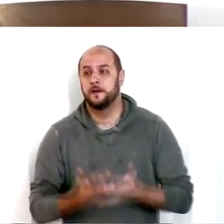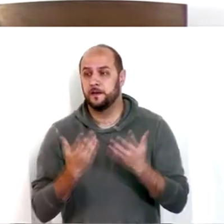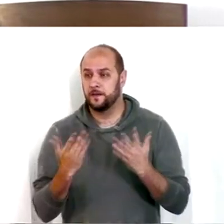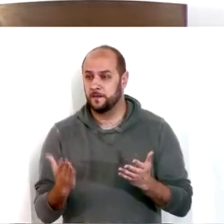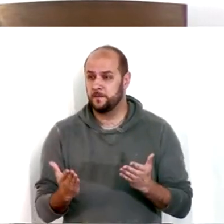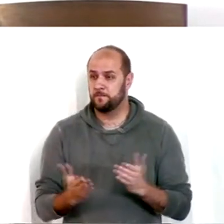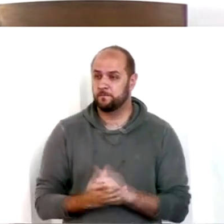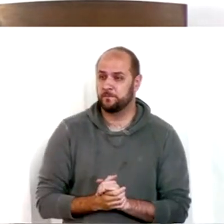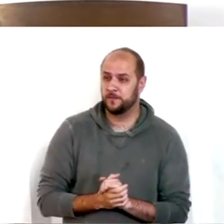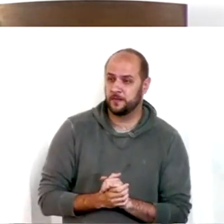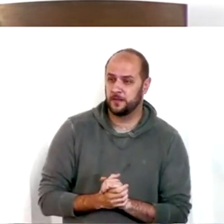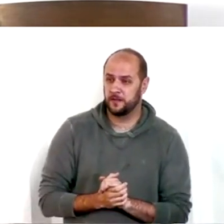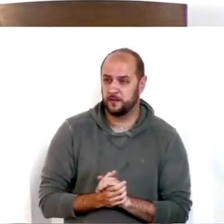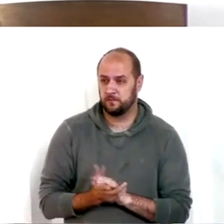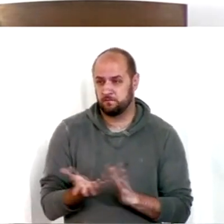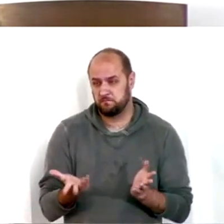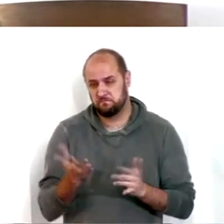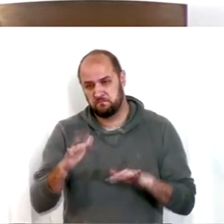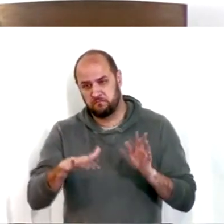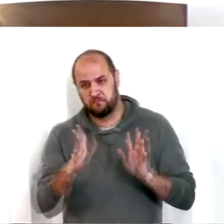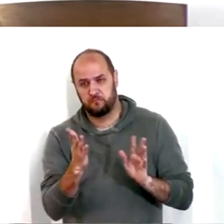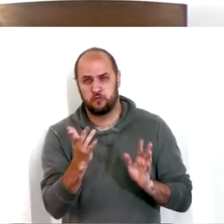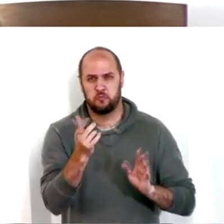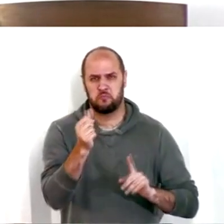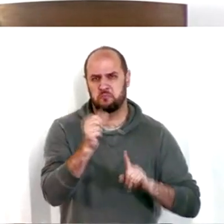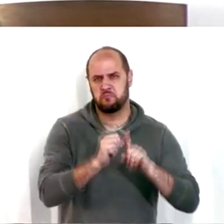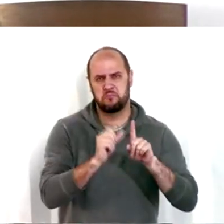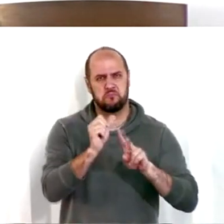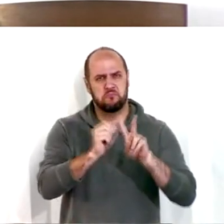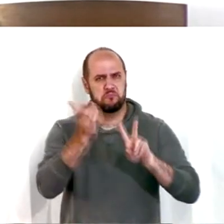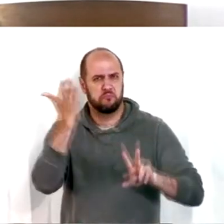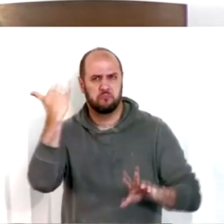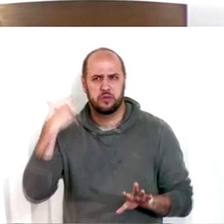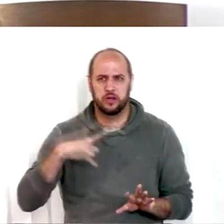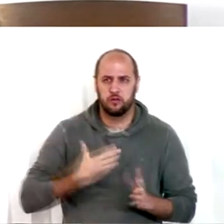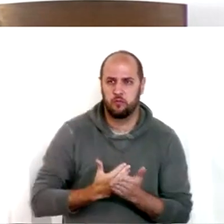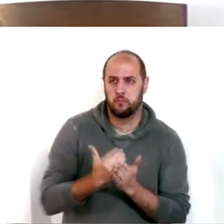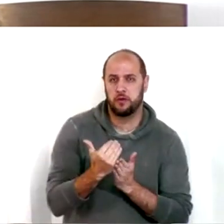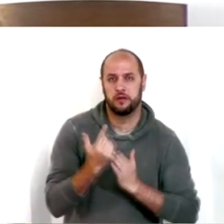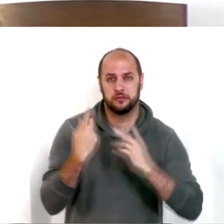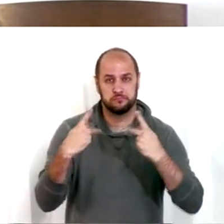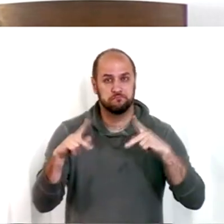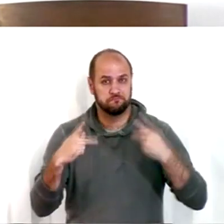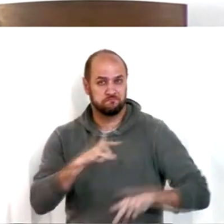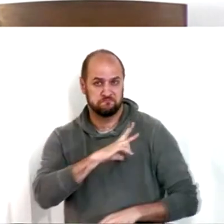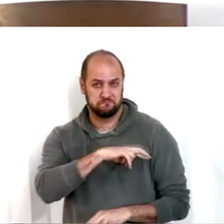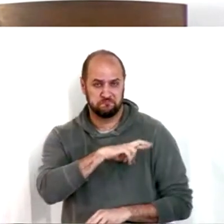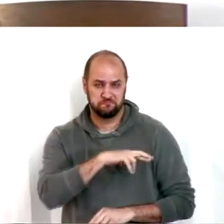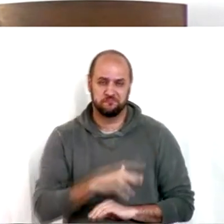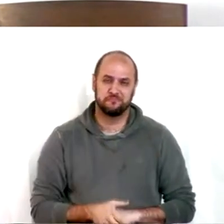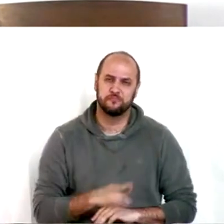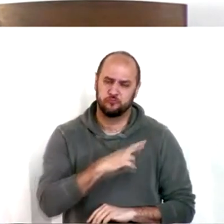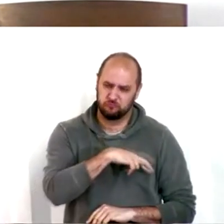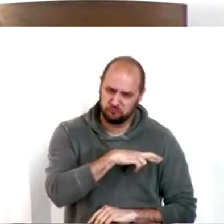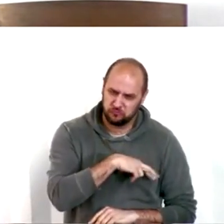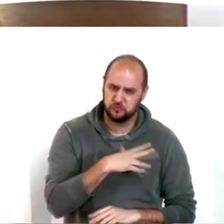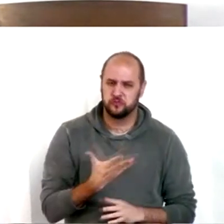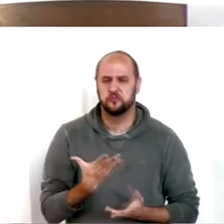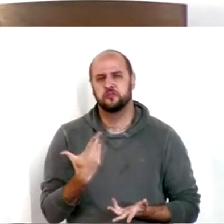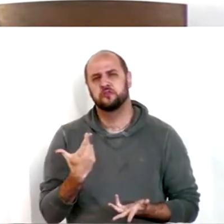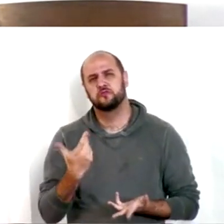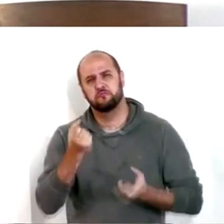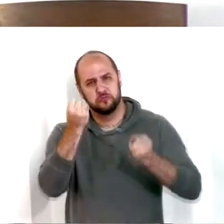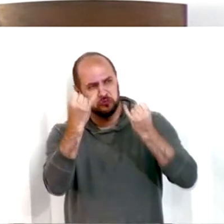Queridos, talvez 2 meses atrás, nós começamos uma exposição no livro de Ruth. O livro de Ruth tem